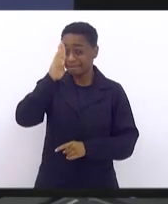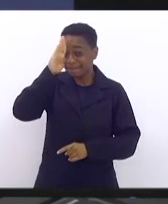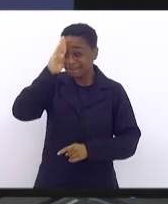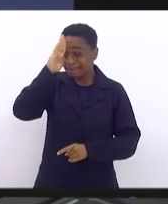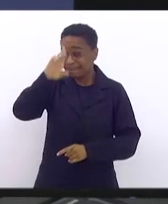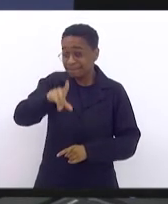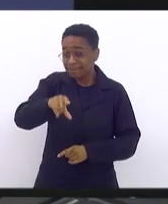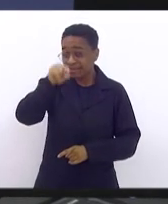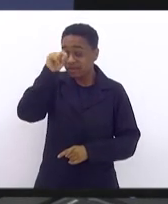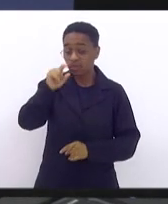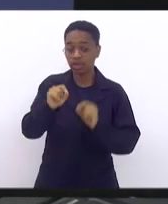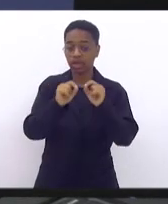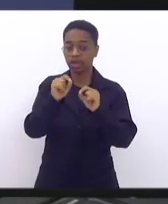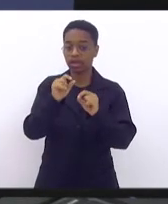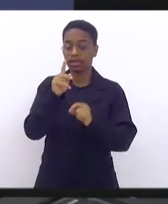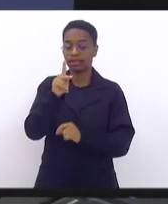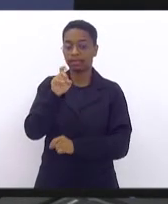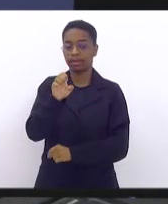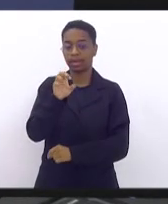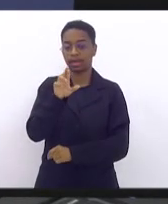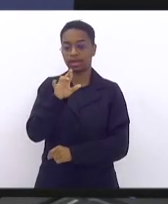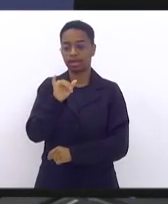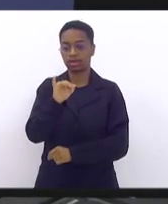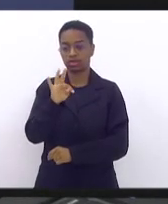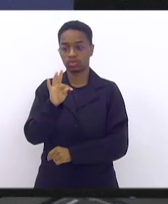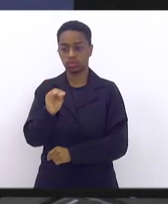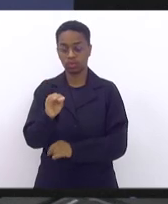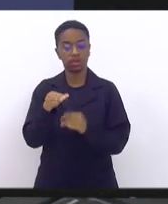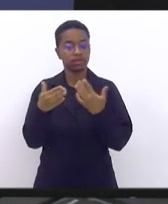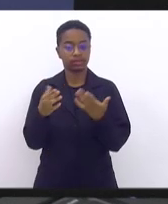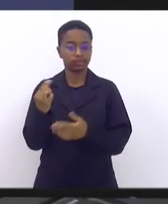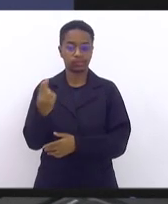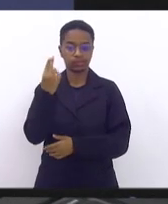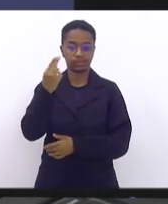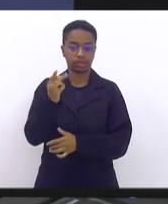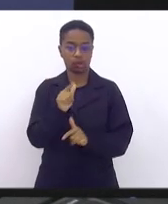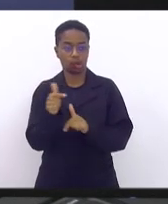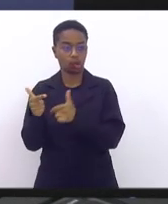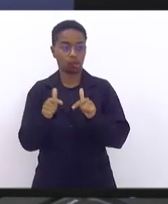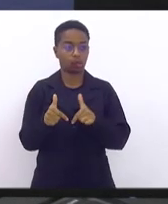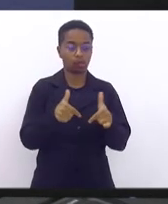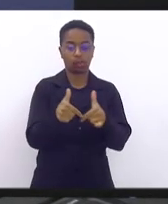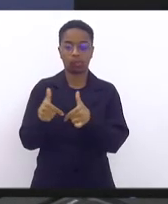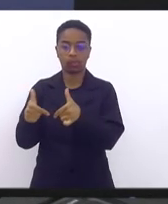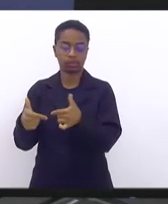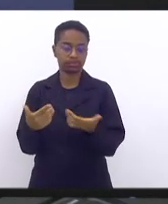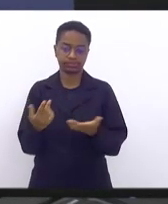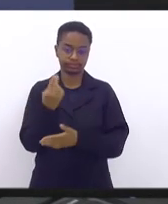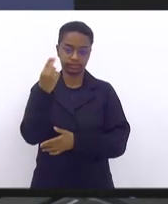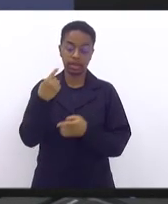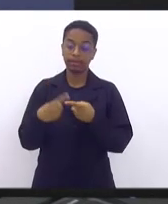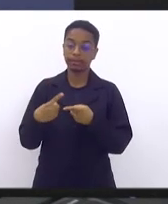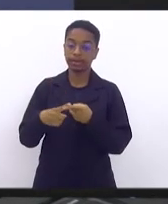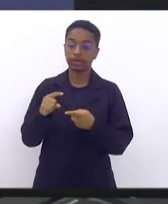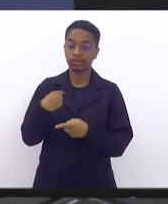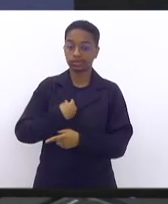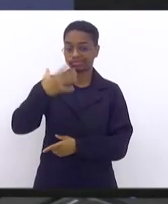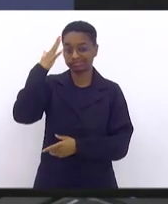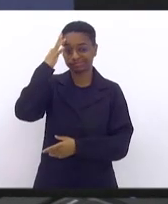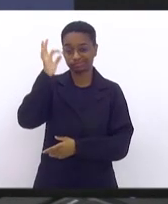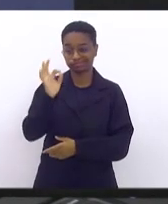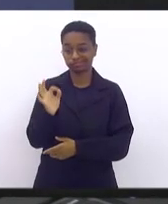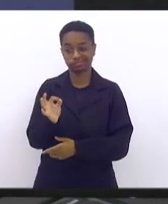preferencialmente um perito. E não deu para fazer mais do que isso, infelizmente, porque a gente não consegue entender,